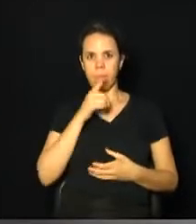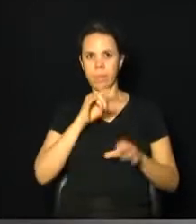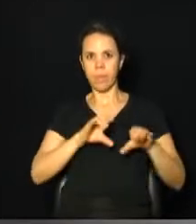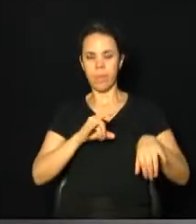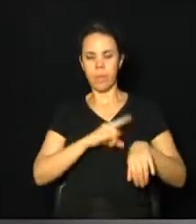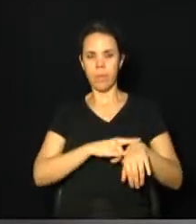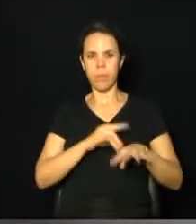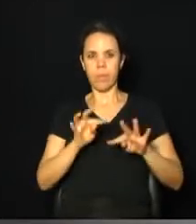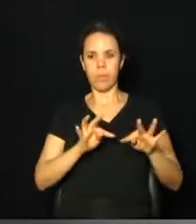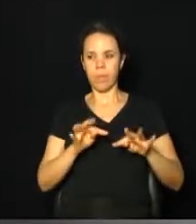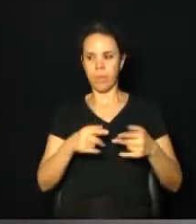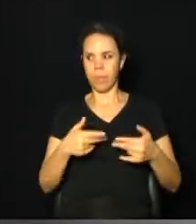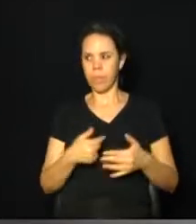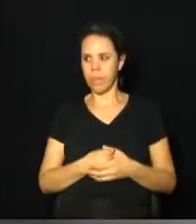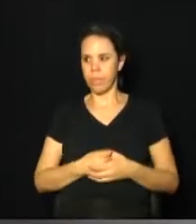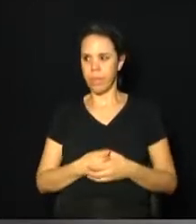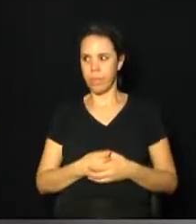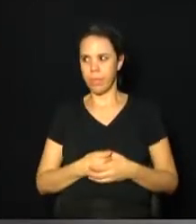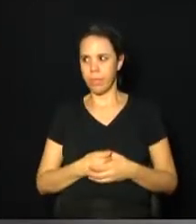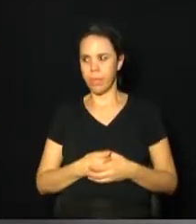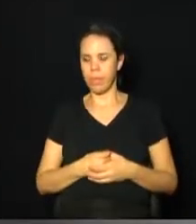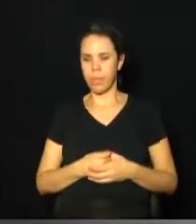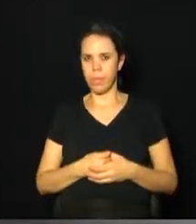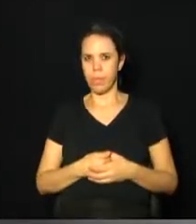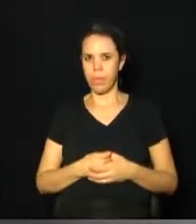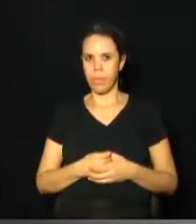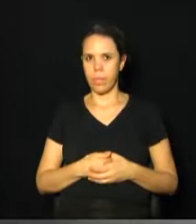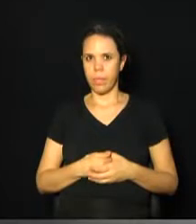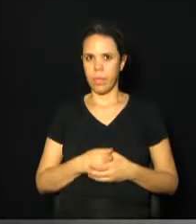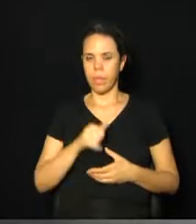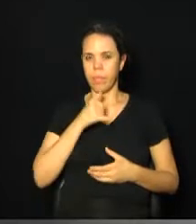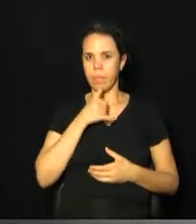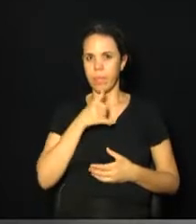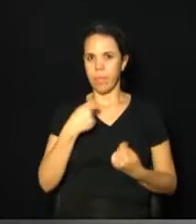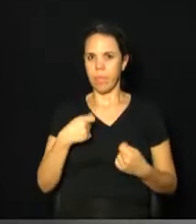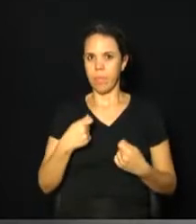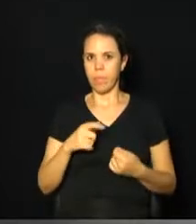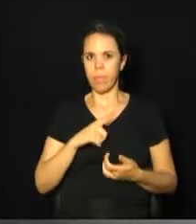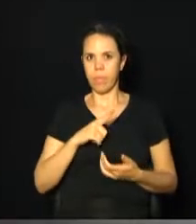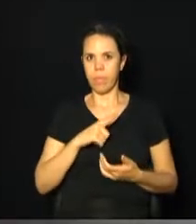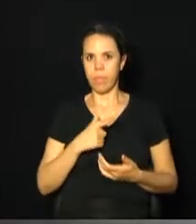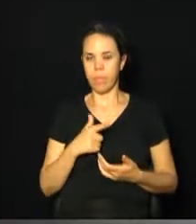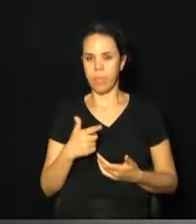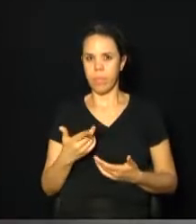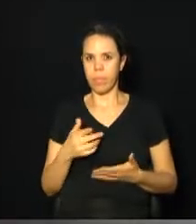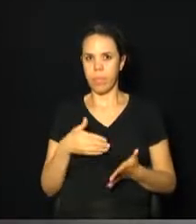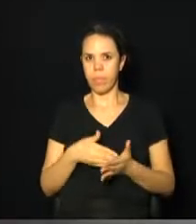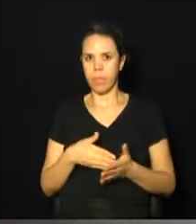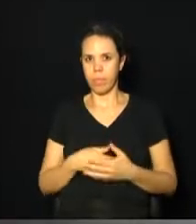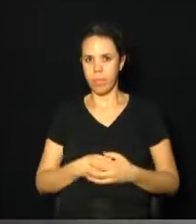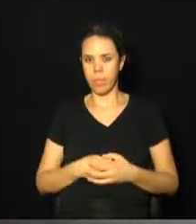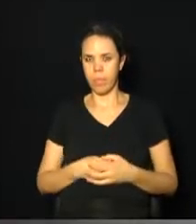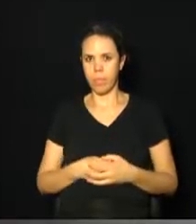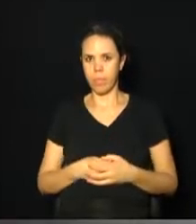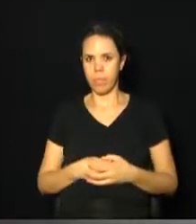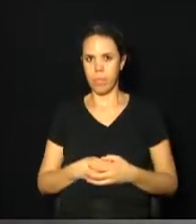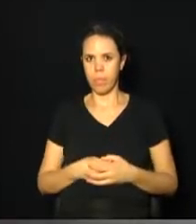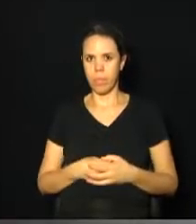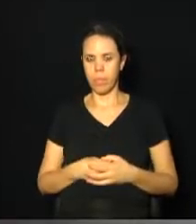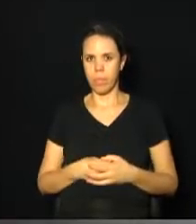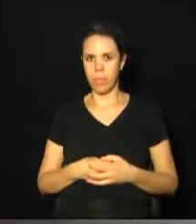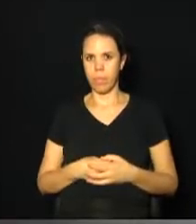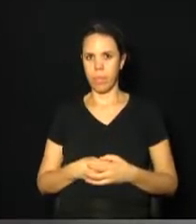esgoto, certos pontos de energia que não tem também. Essa é a nossa dificuldade.